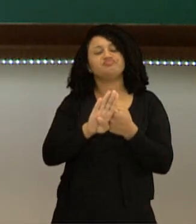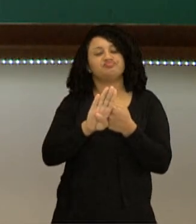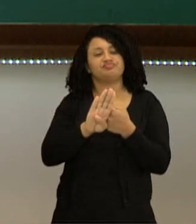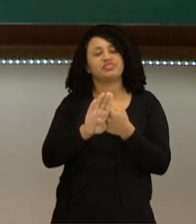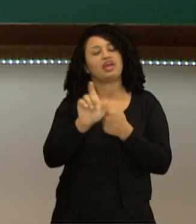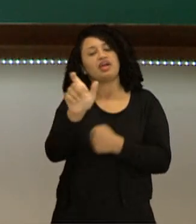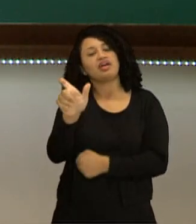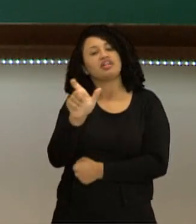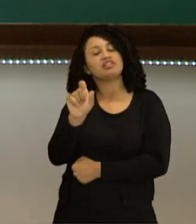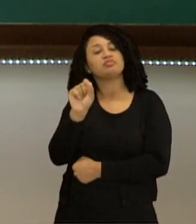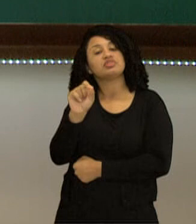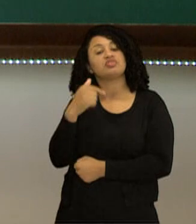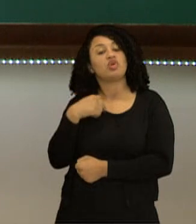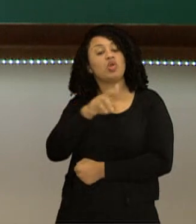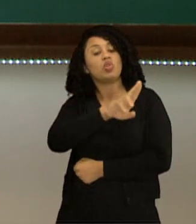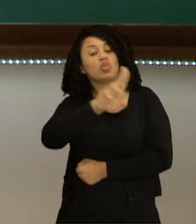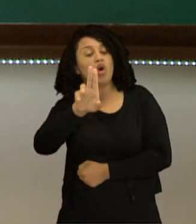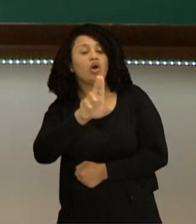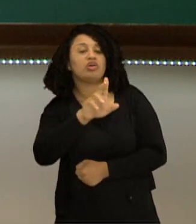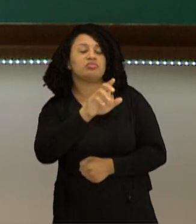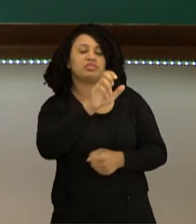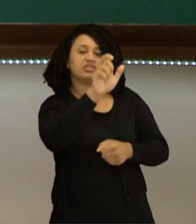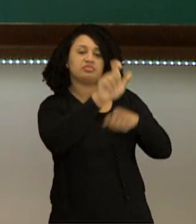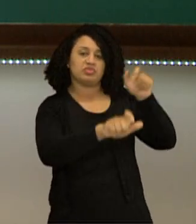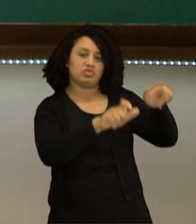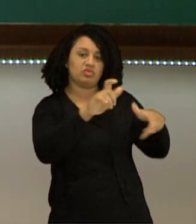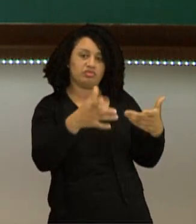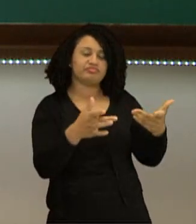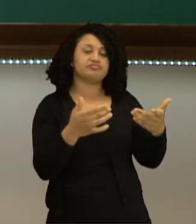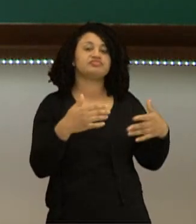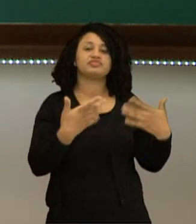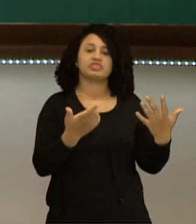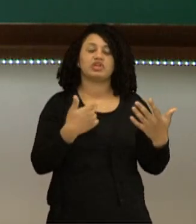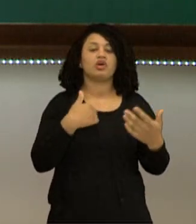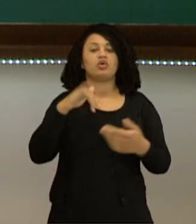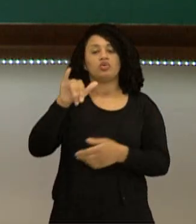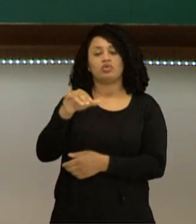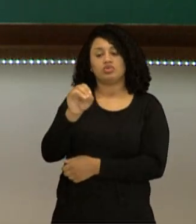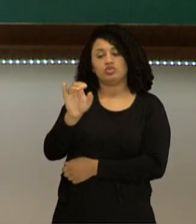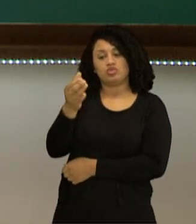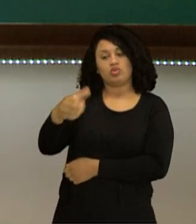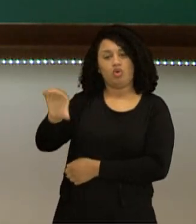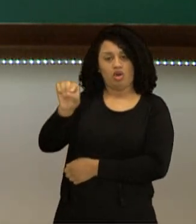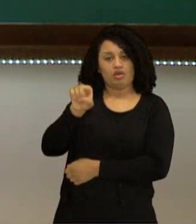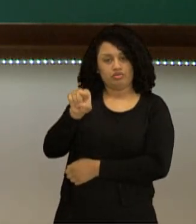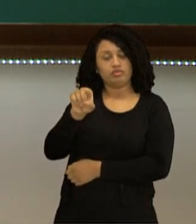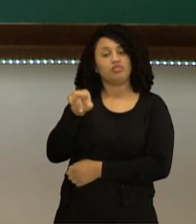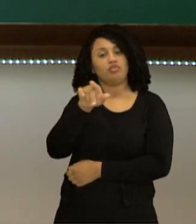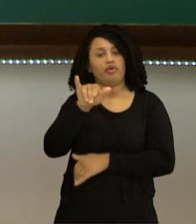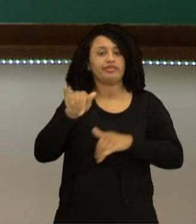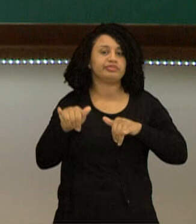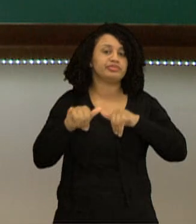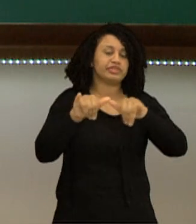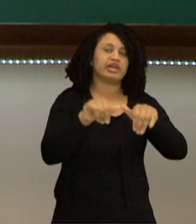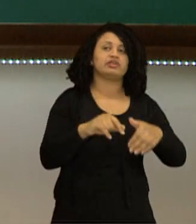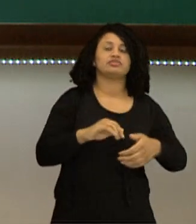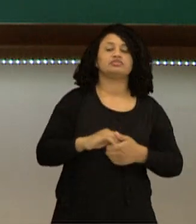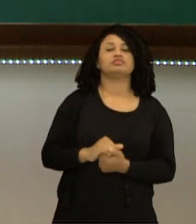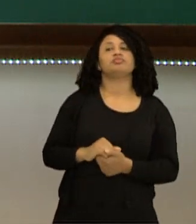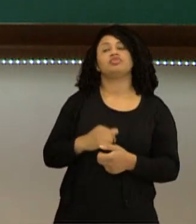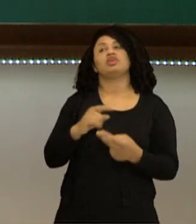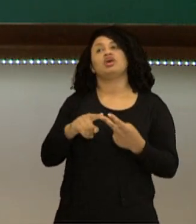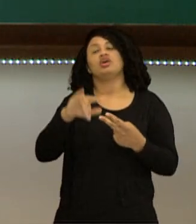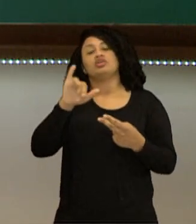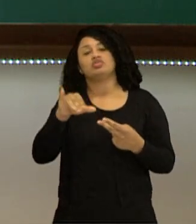palavrinha que dá nome aos seres, né? Então, o nome, o João. Então, João foi ao mercado, João